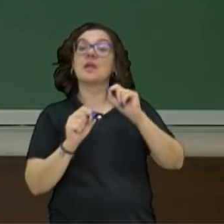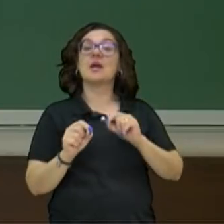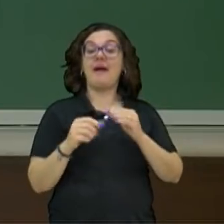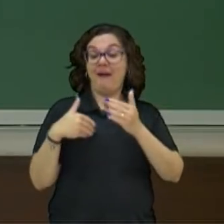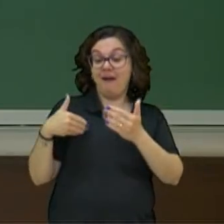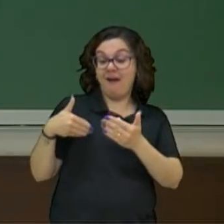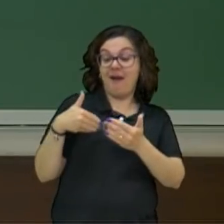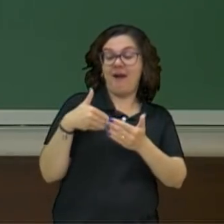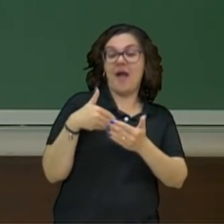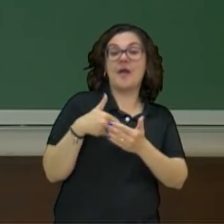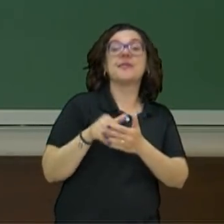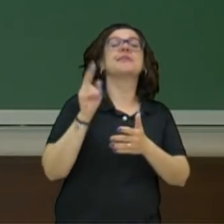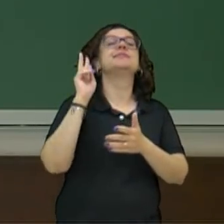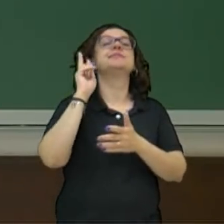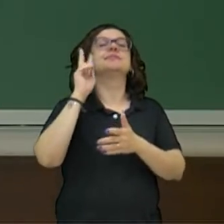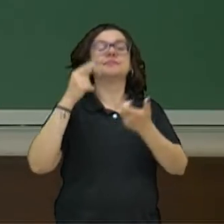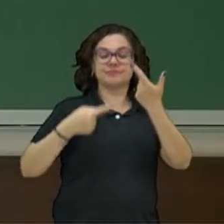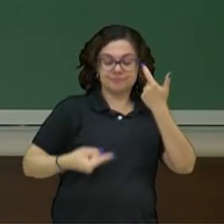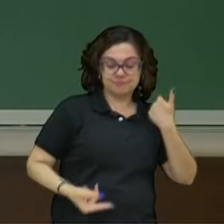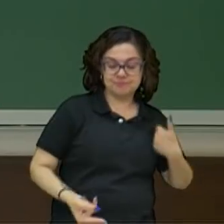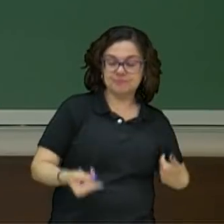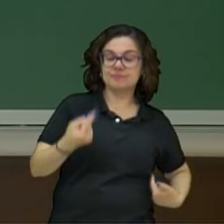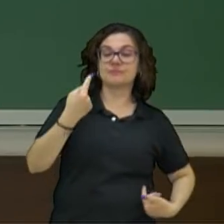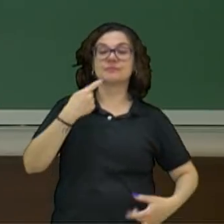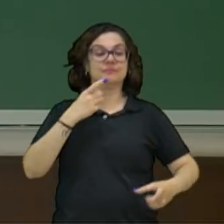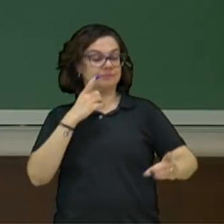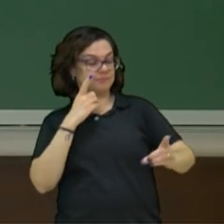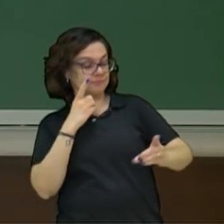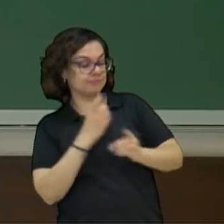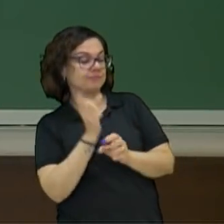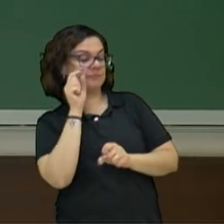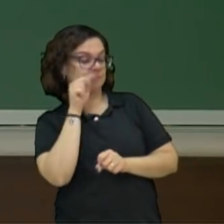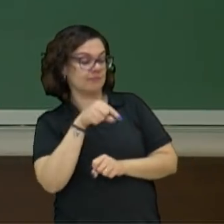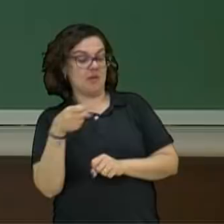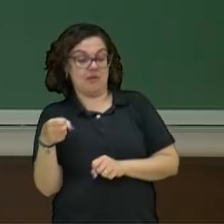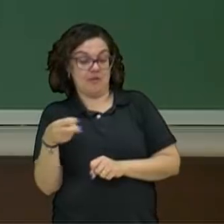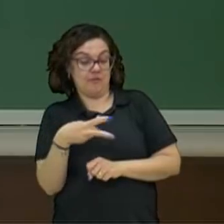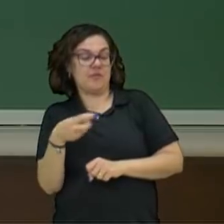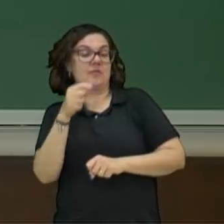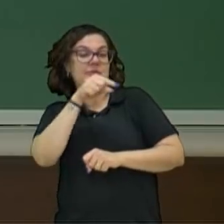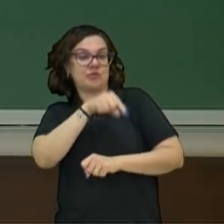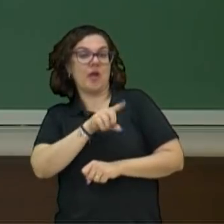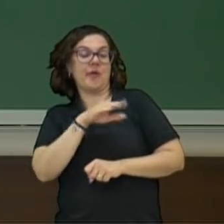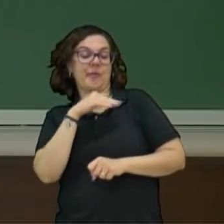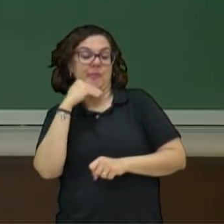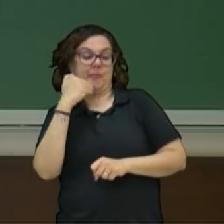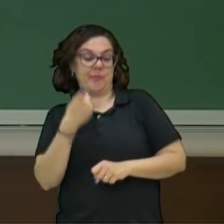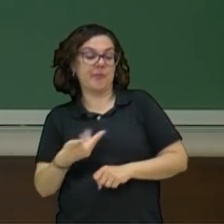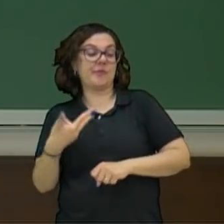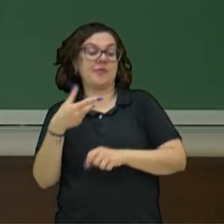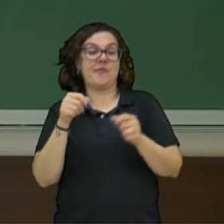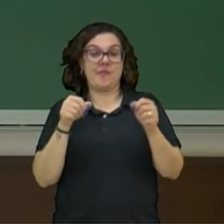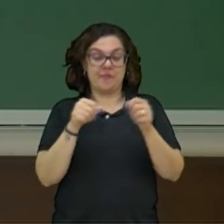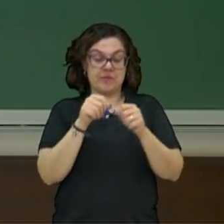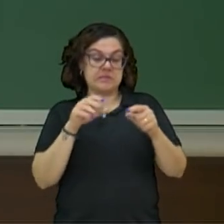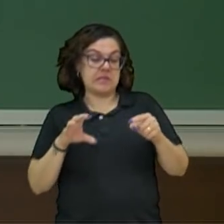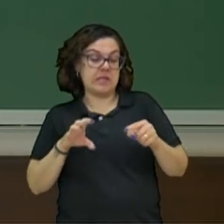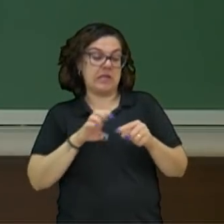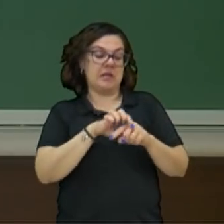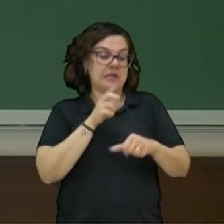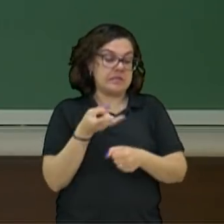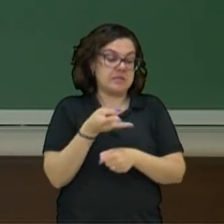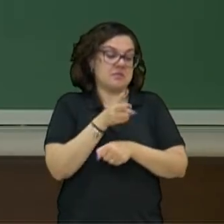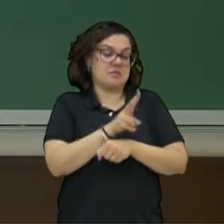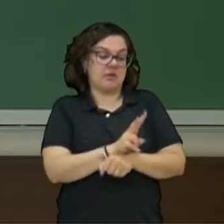até acontecer aquele processo do nosso corpo identificar o vírus, produzir os anticorpos, levam